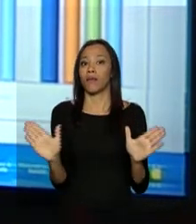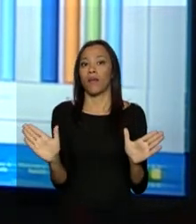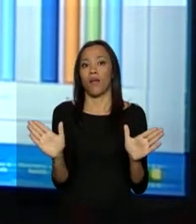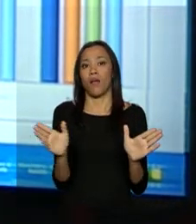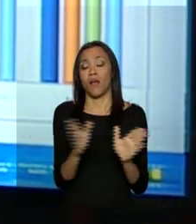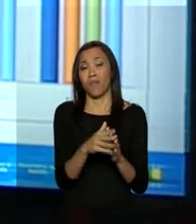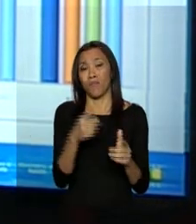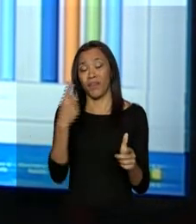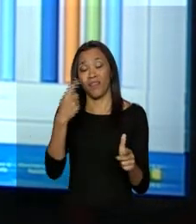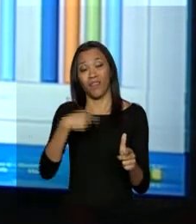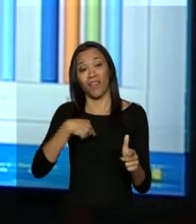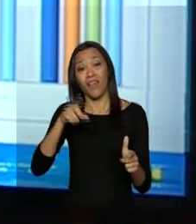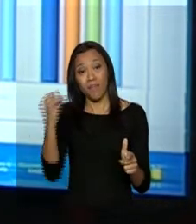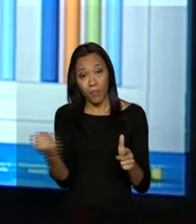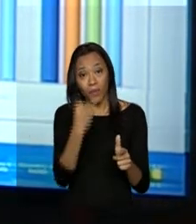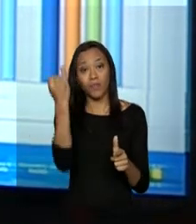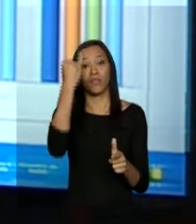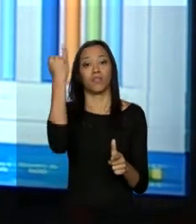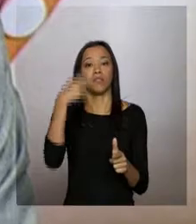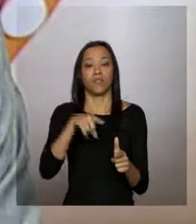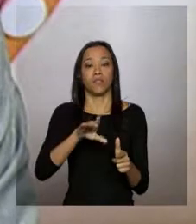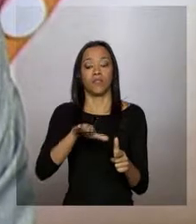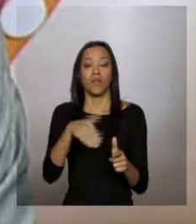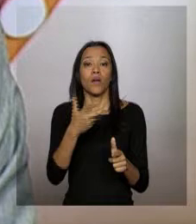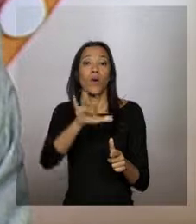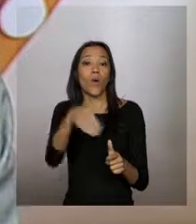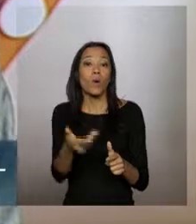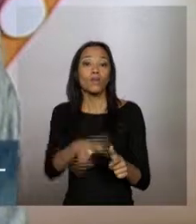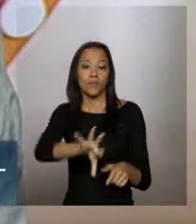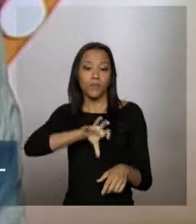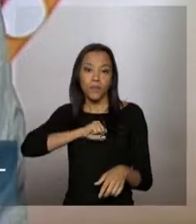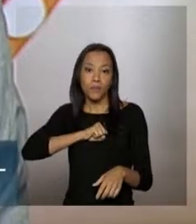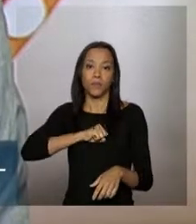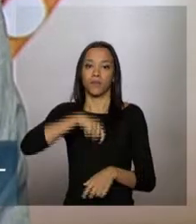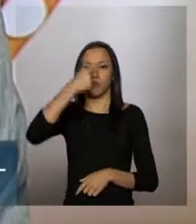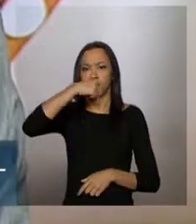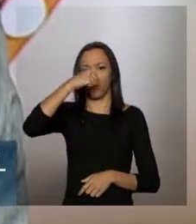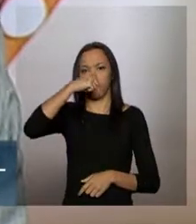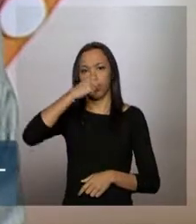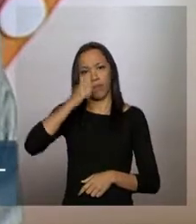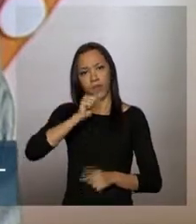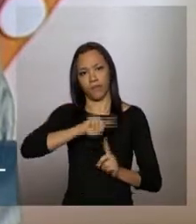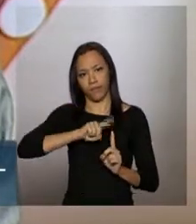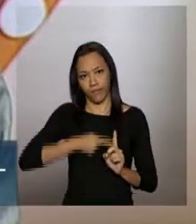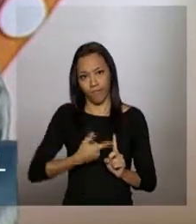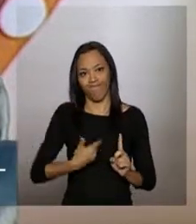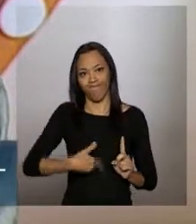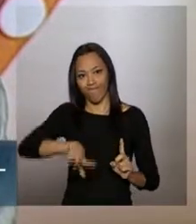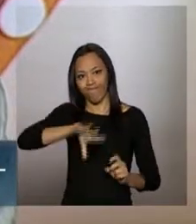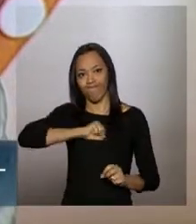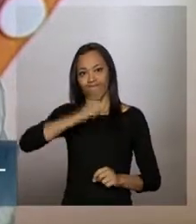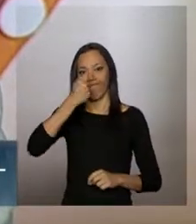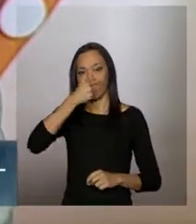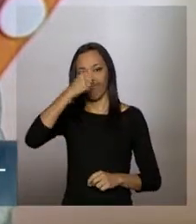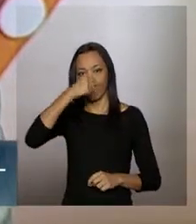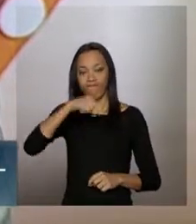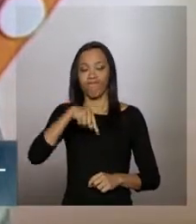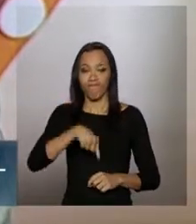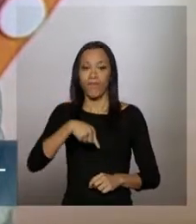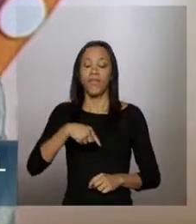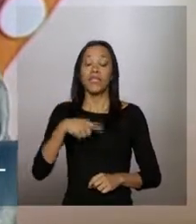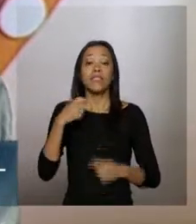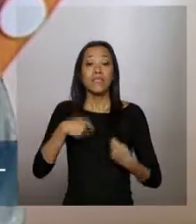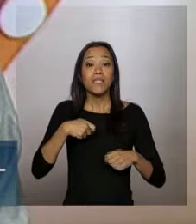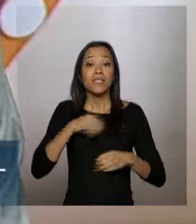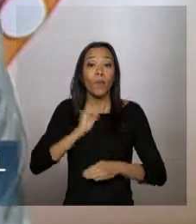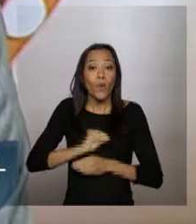e as complicações são importantes quando a gente tem a gripe em gestante e ela tem o potencial de adicionar proteção